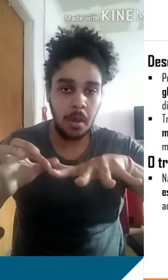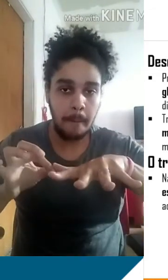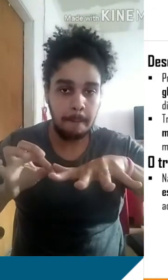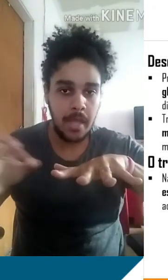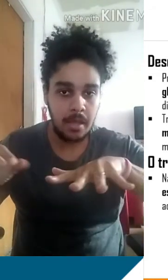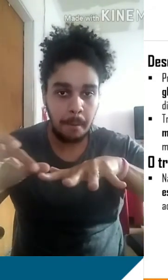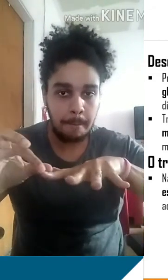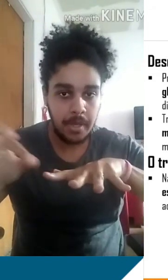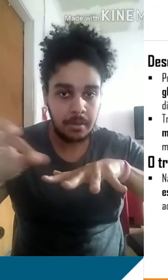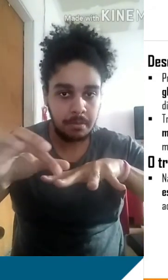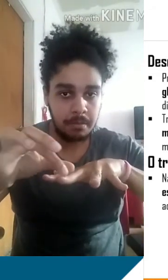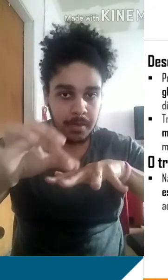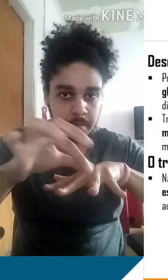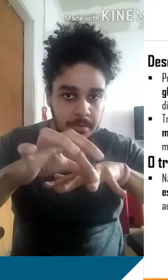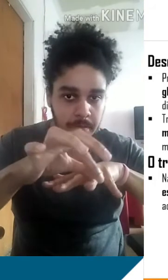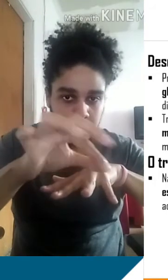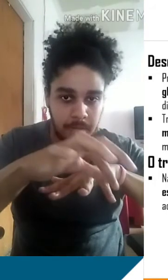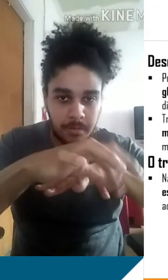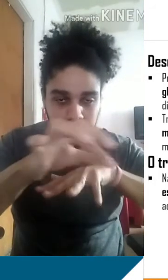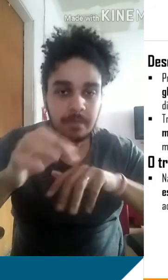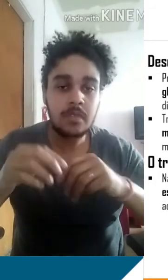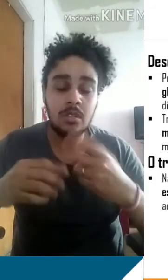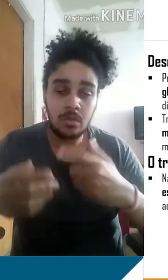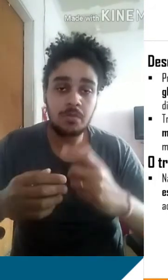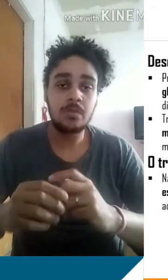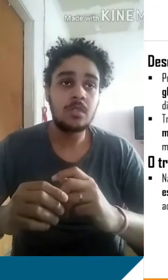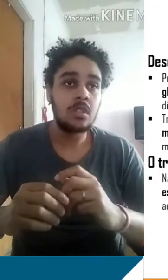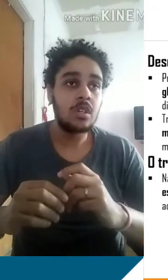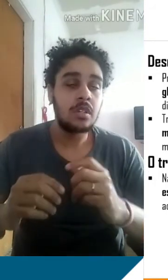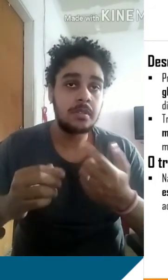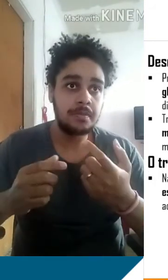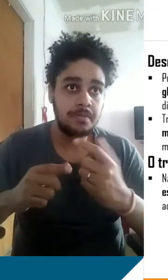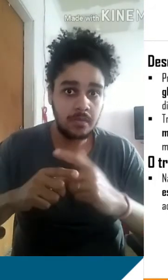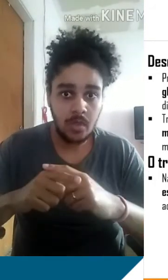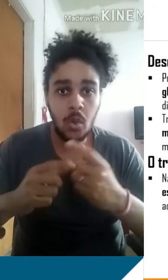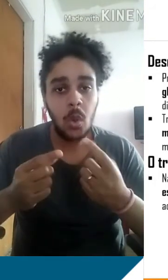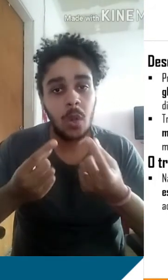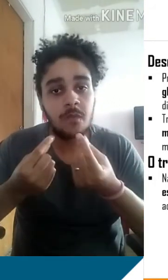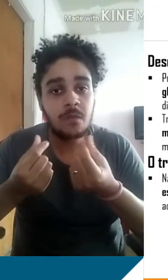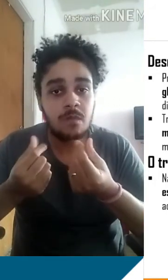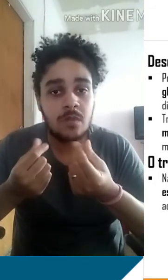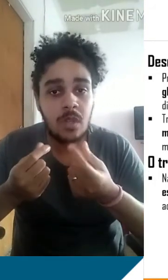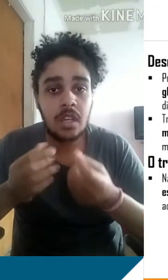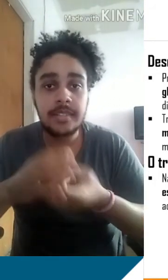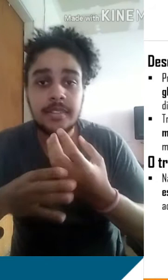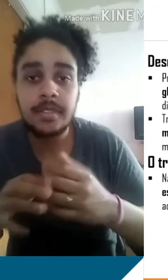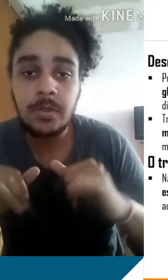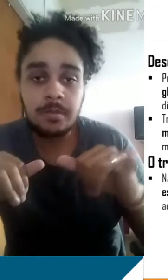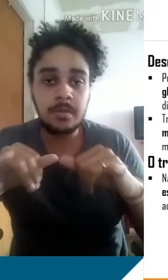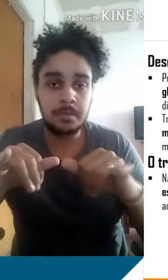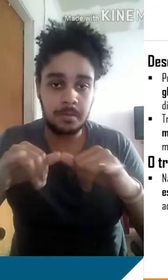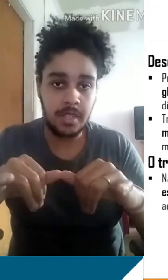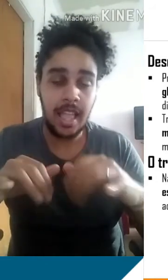fabricação de mercadorias. Às vezes, os próprios países estimulam essa entrada de empresas estrangeiras, né? Isenções fiscais com a